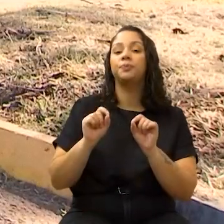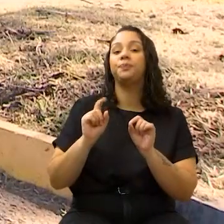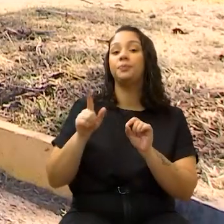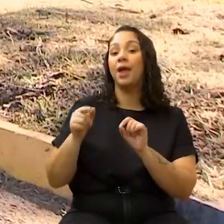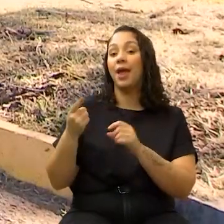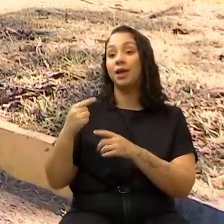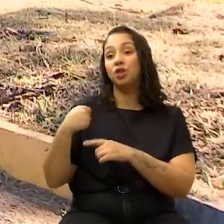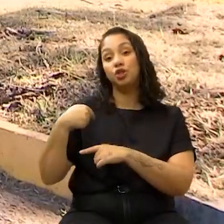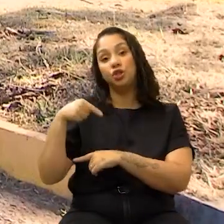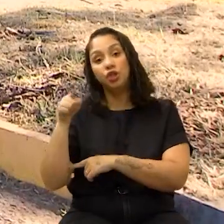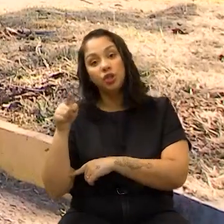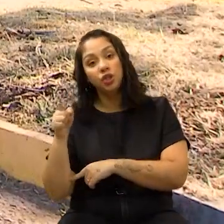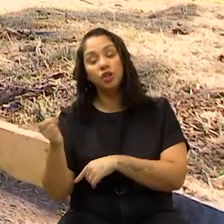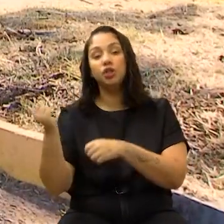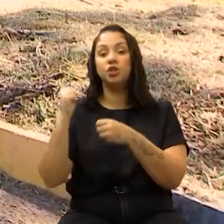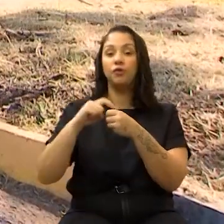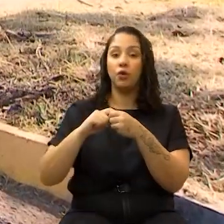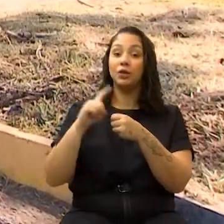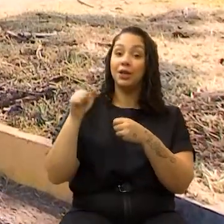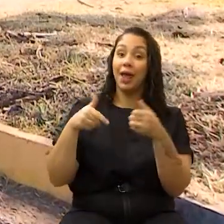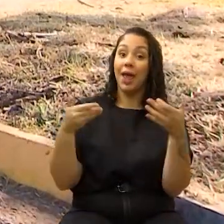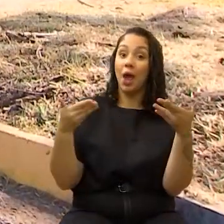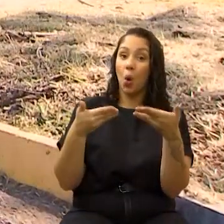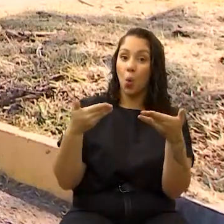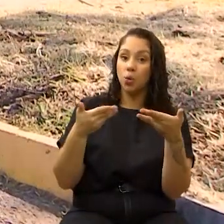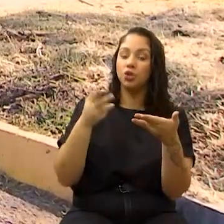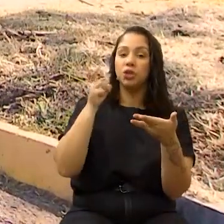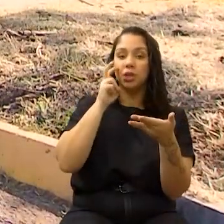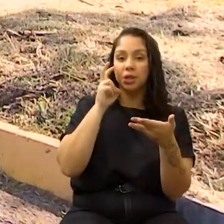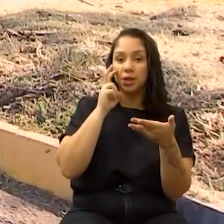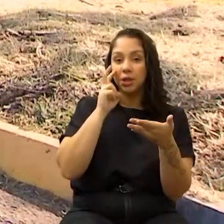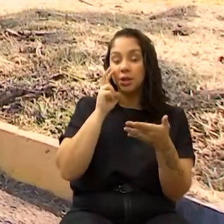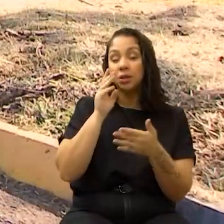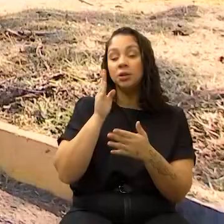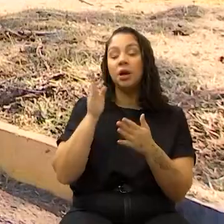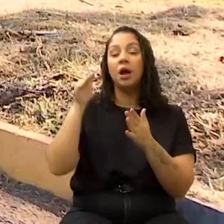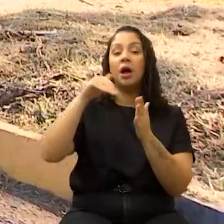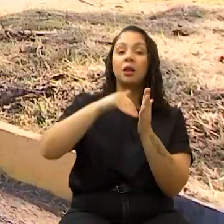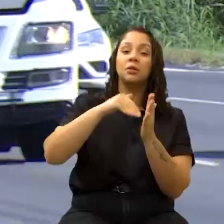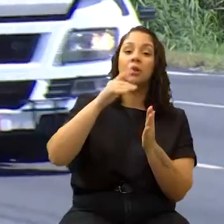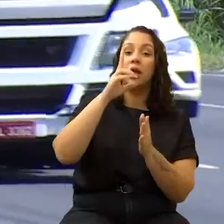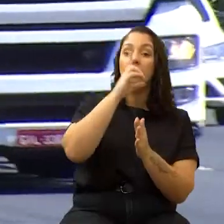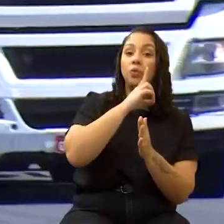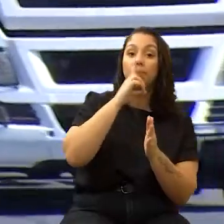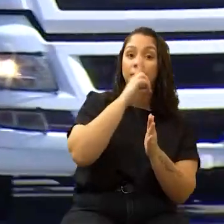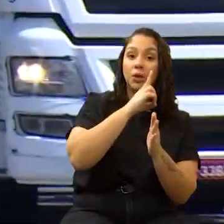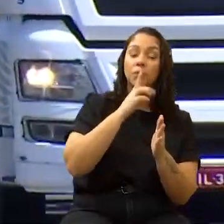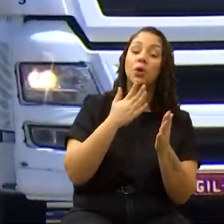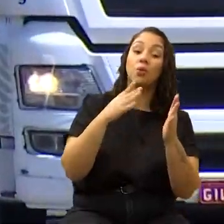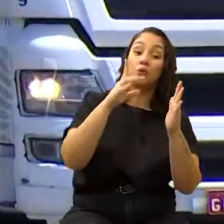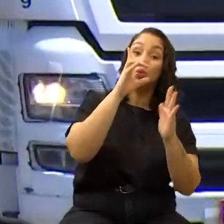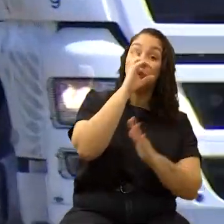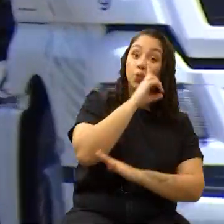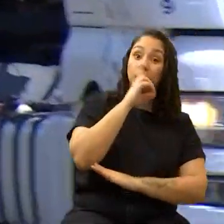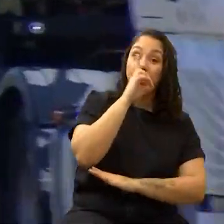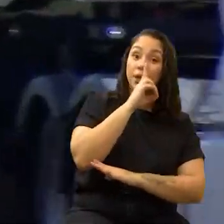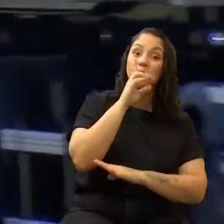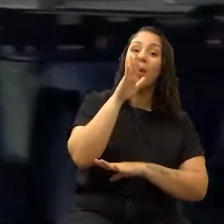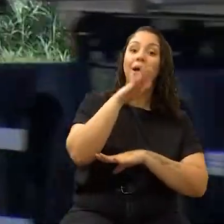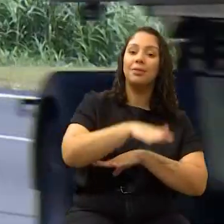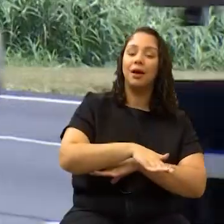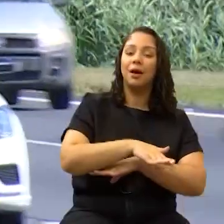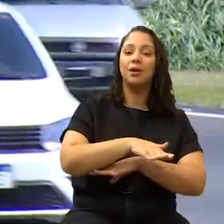o dia da ida e o da volta, que a gente considera hoje, e o domingo. Então o período da tarde é um período que a